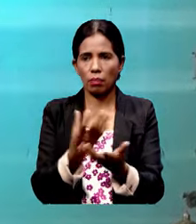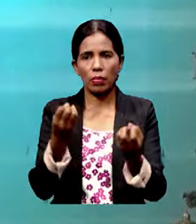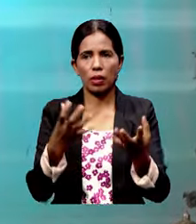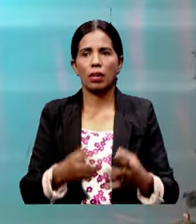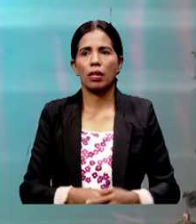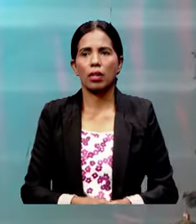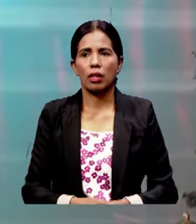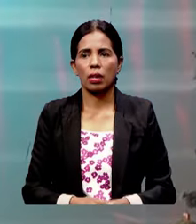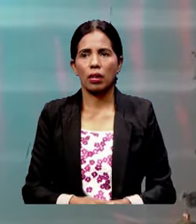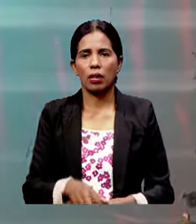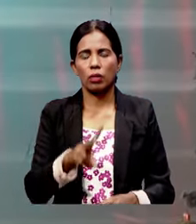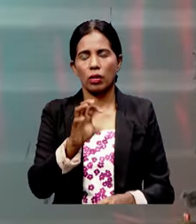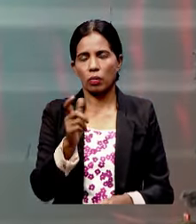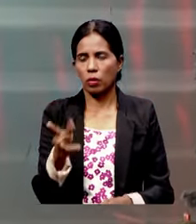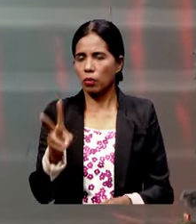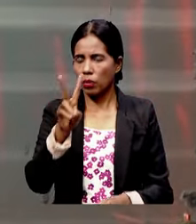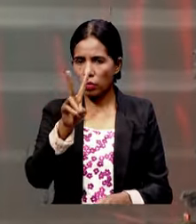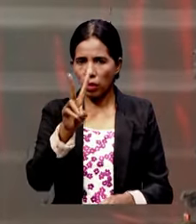Nesse em 2022,